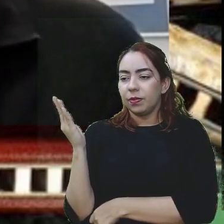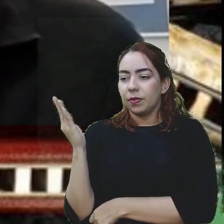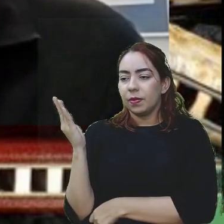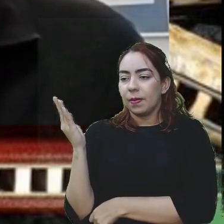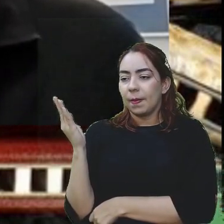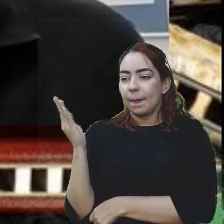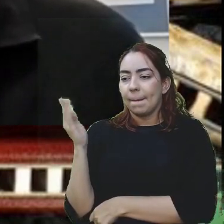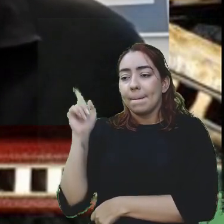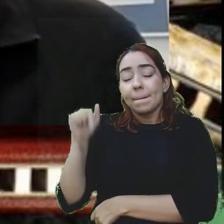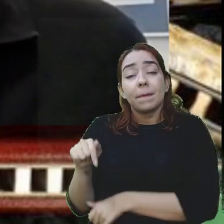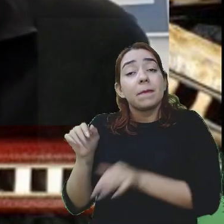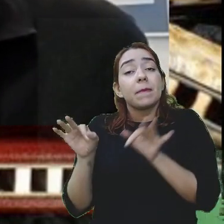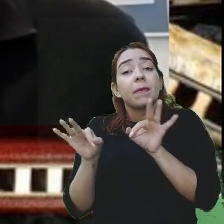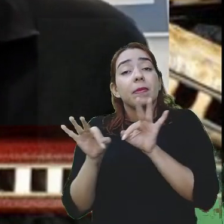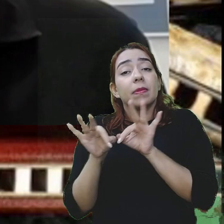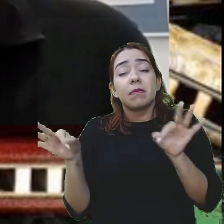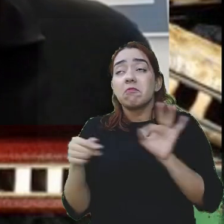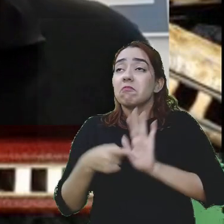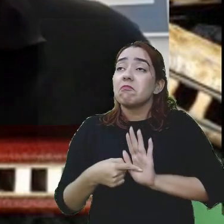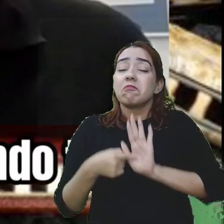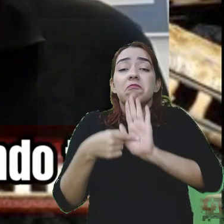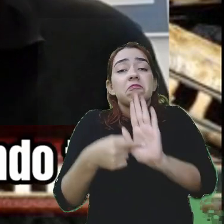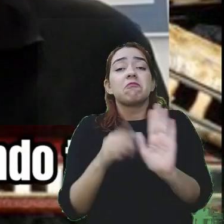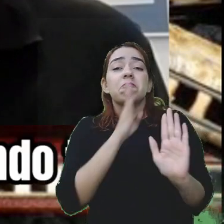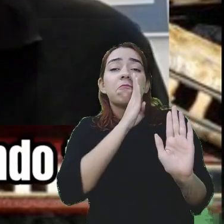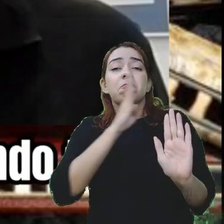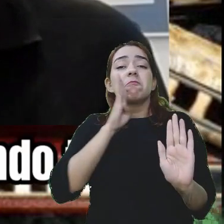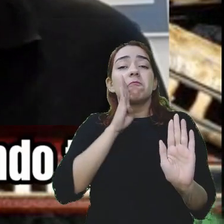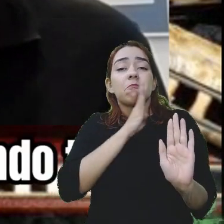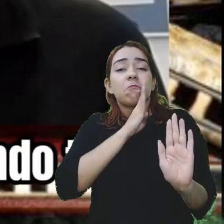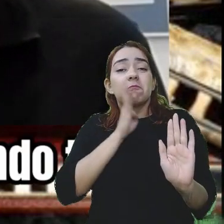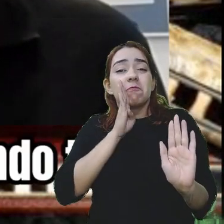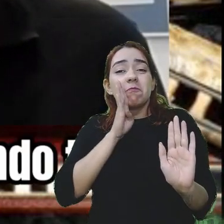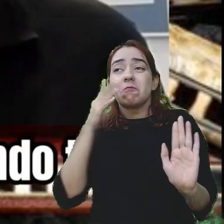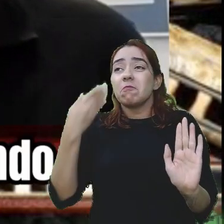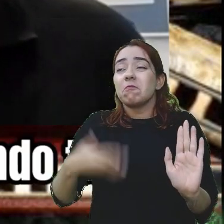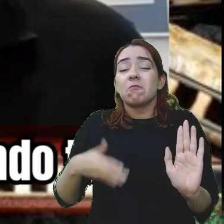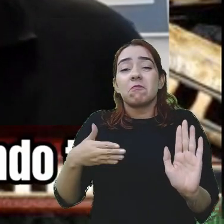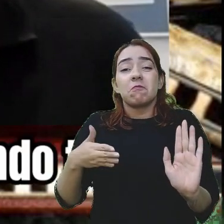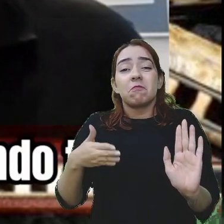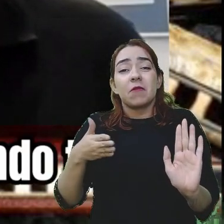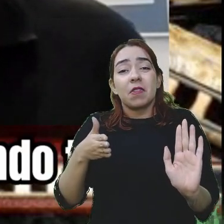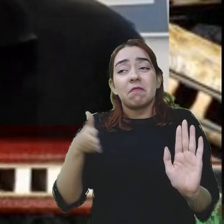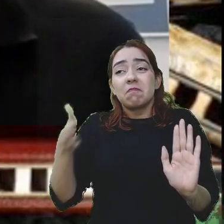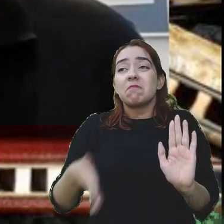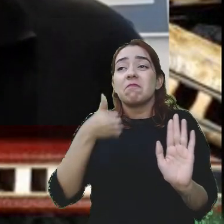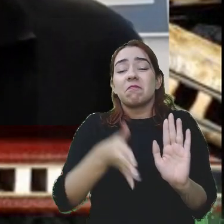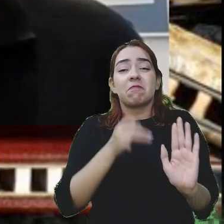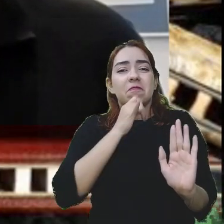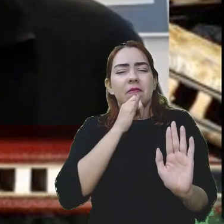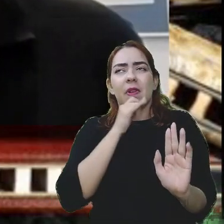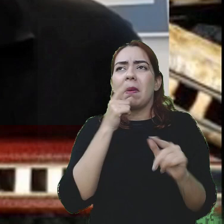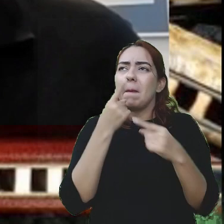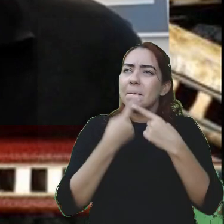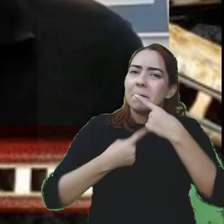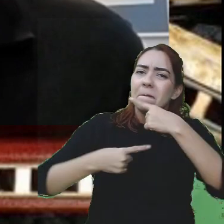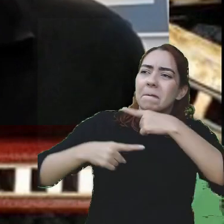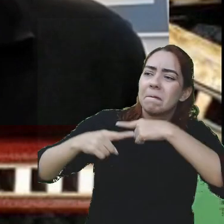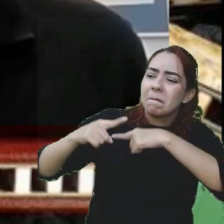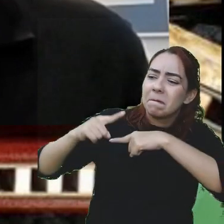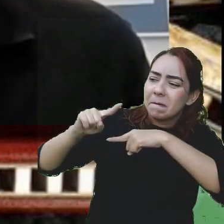Paravá Butiqui. E ela está em tantos formatos e está se desenvolvendo tanto e tem se apresentado de uma